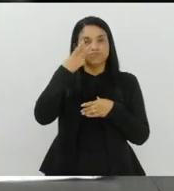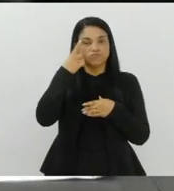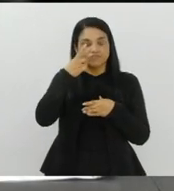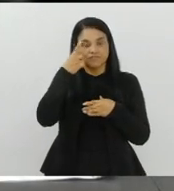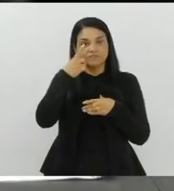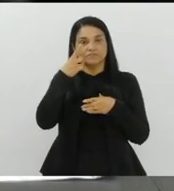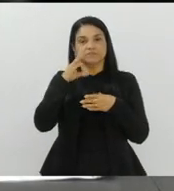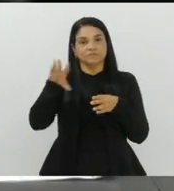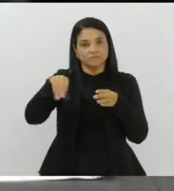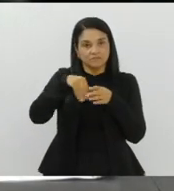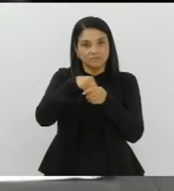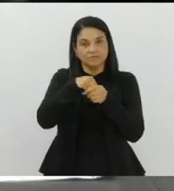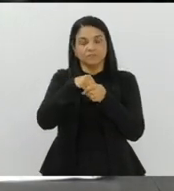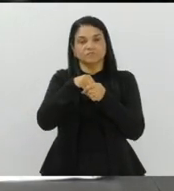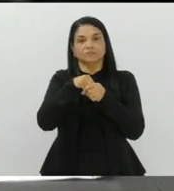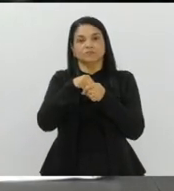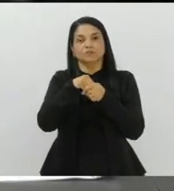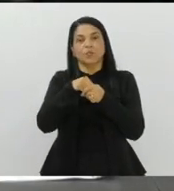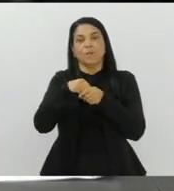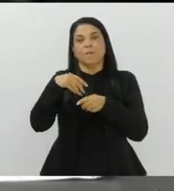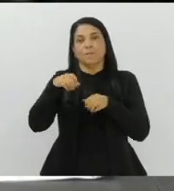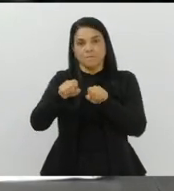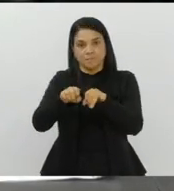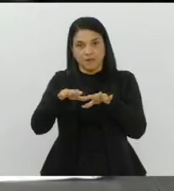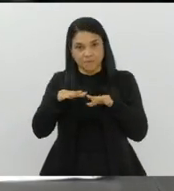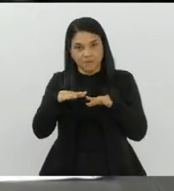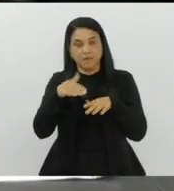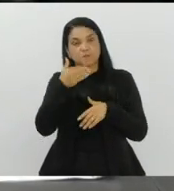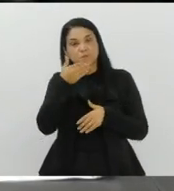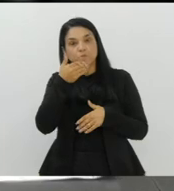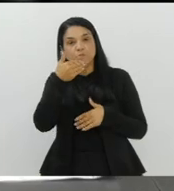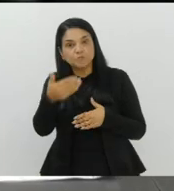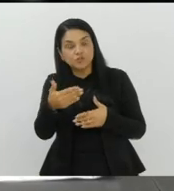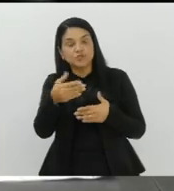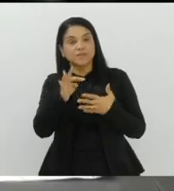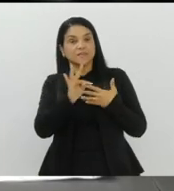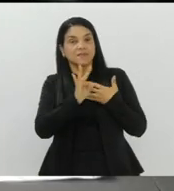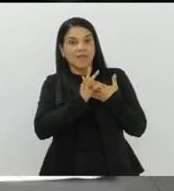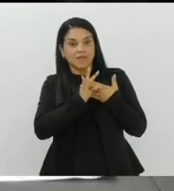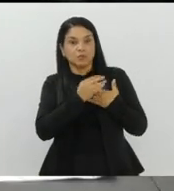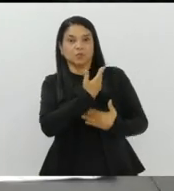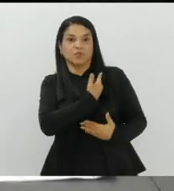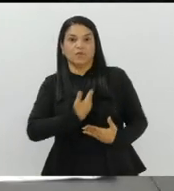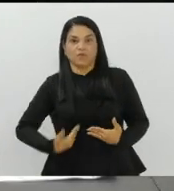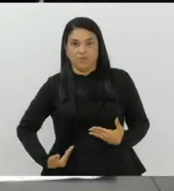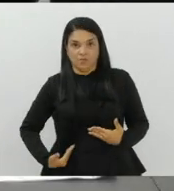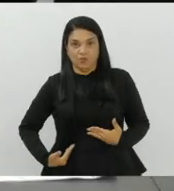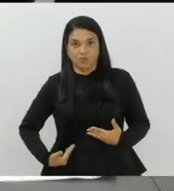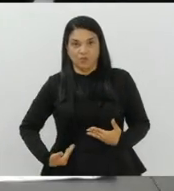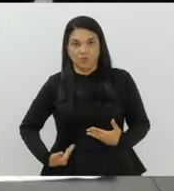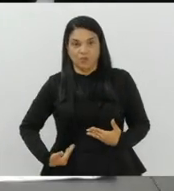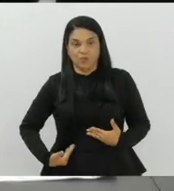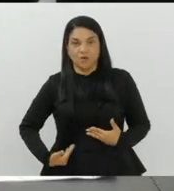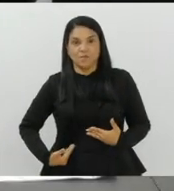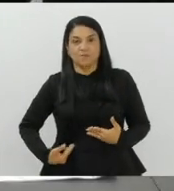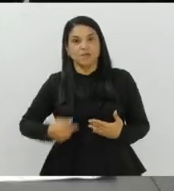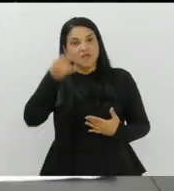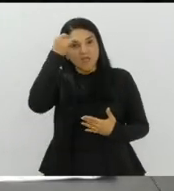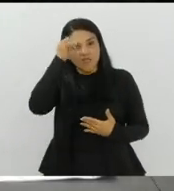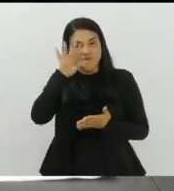poderá requisitar. Ou seja, nós podemos requisitar técnicos do governo justamente para que não haja dispêndio de dinheiro